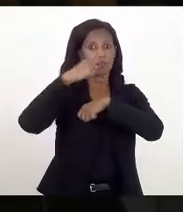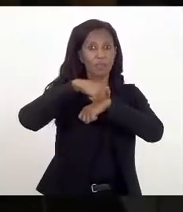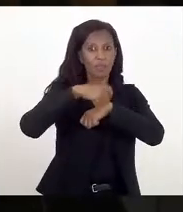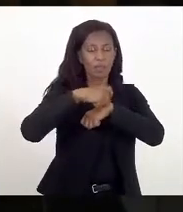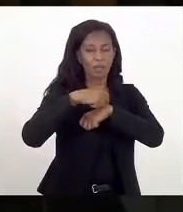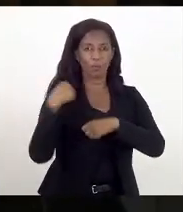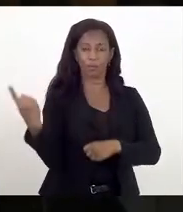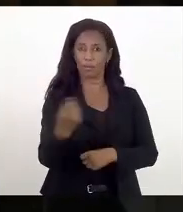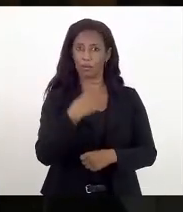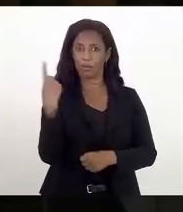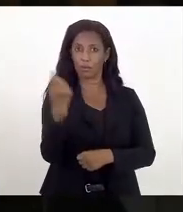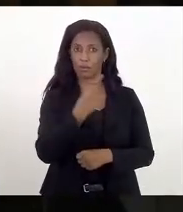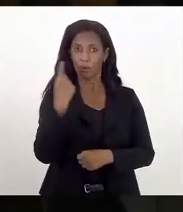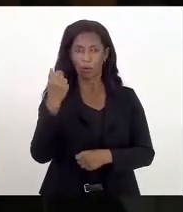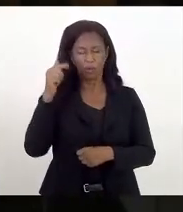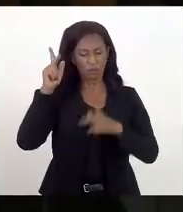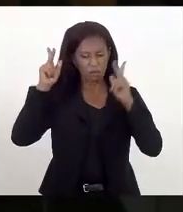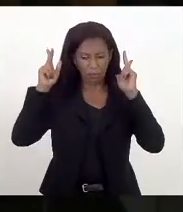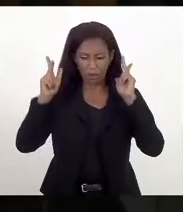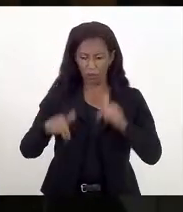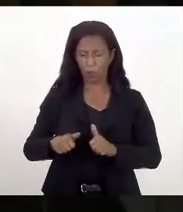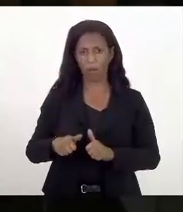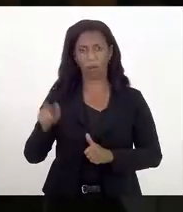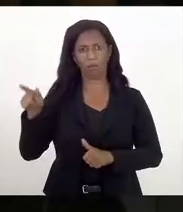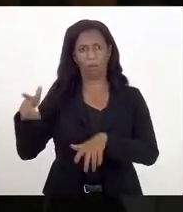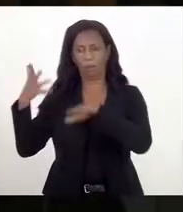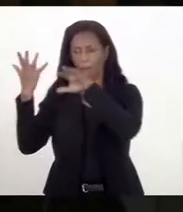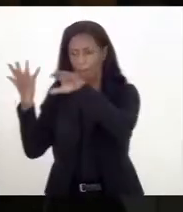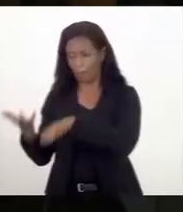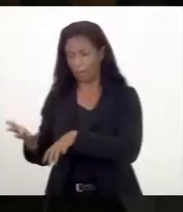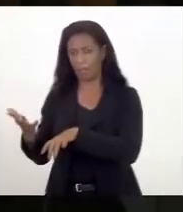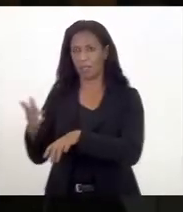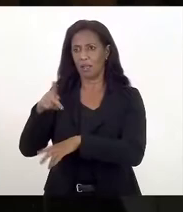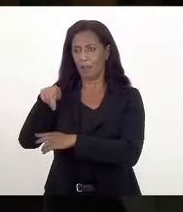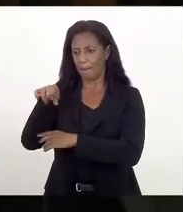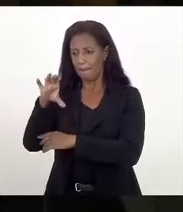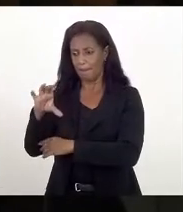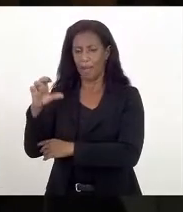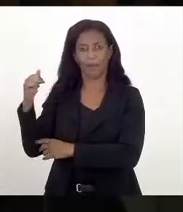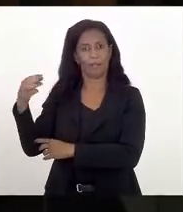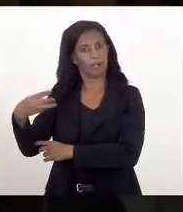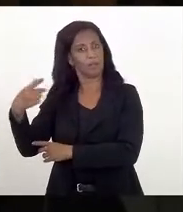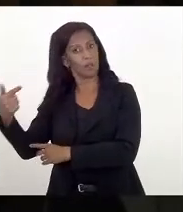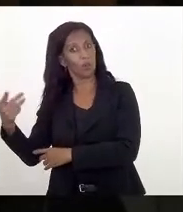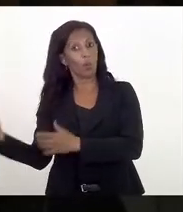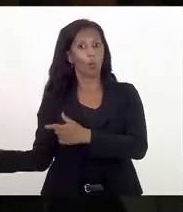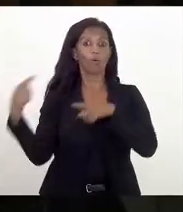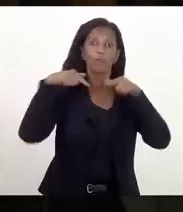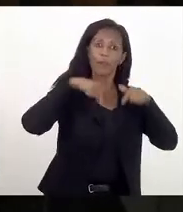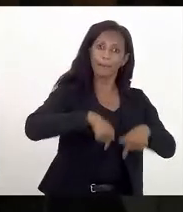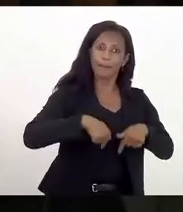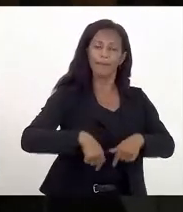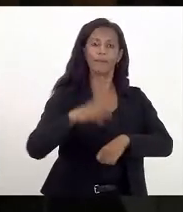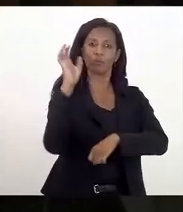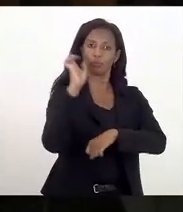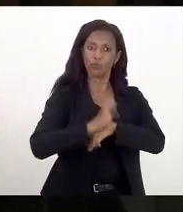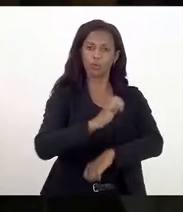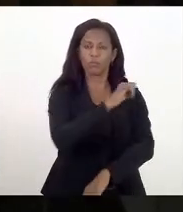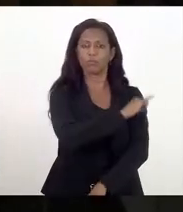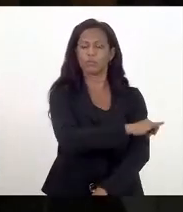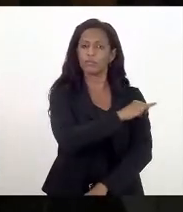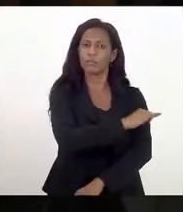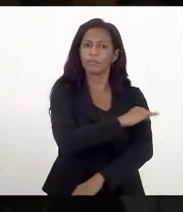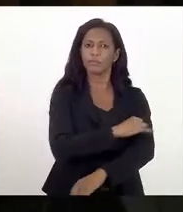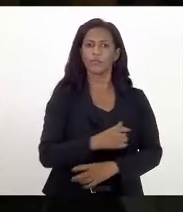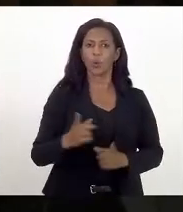Nós estamos tanto em Brasília no Congresso Nacional confrontados à PEC 32 quanto aqui no Estado do Rio de Janeiro